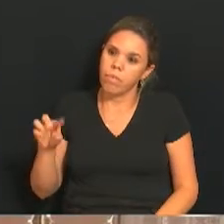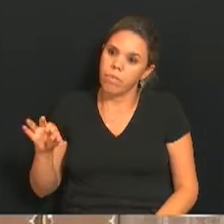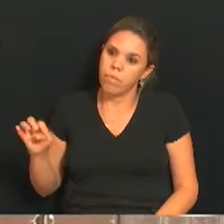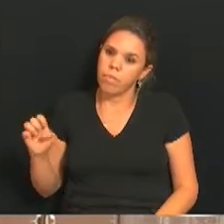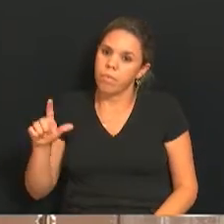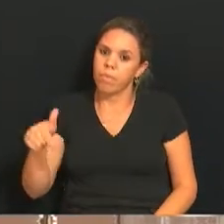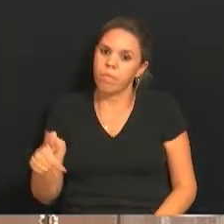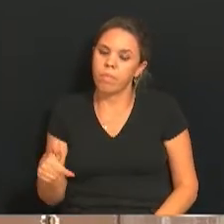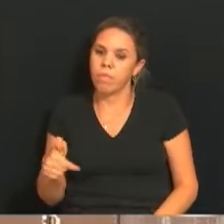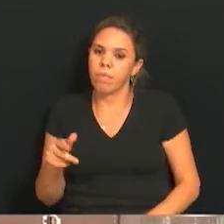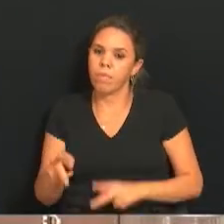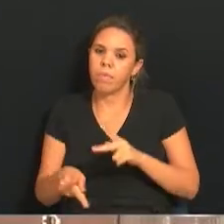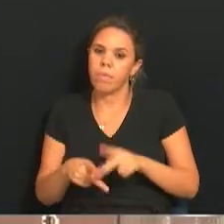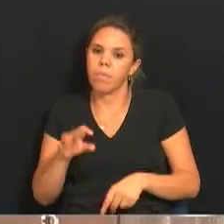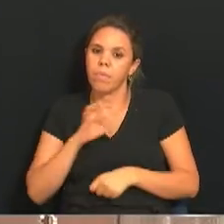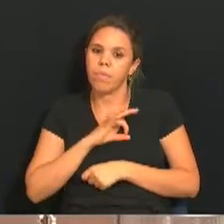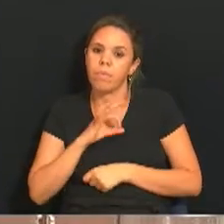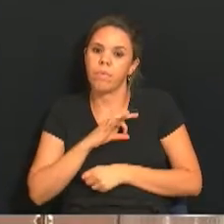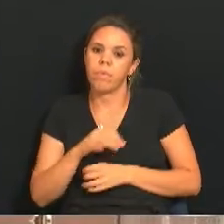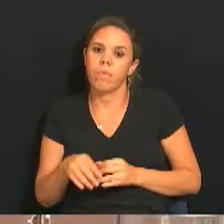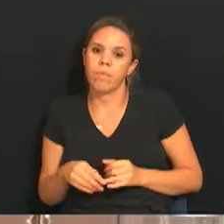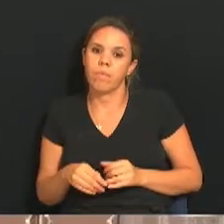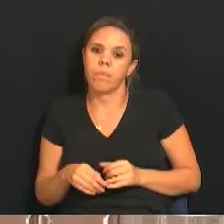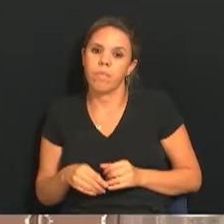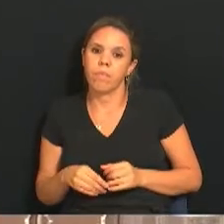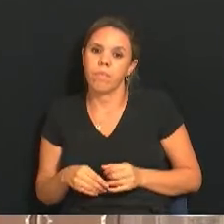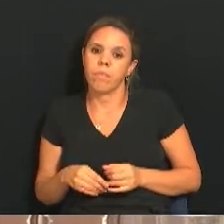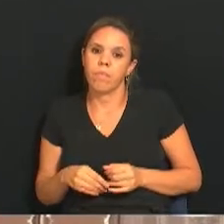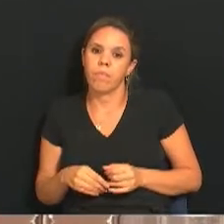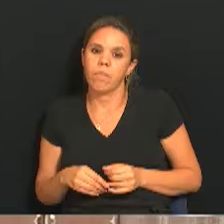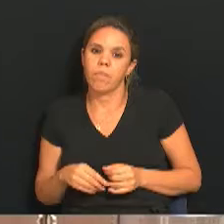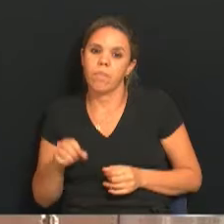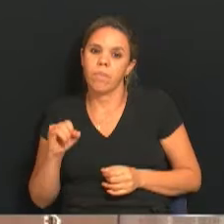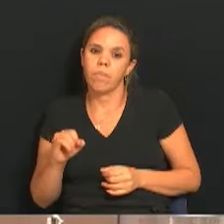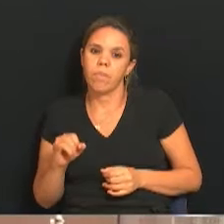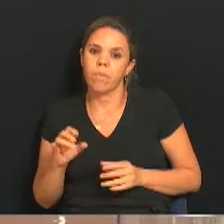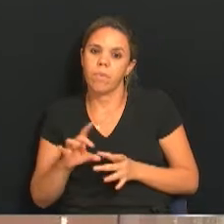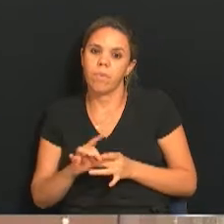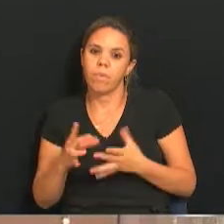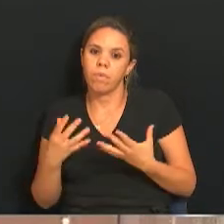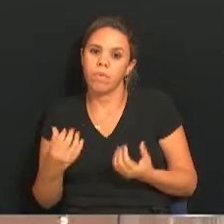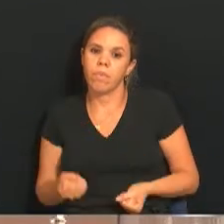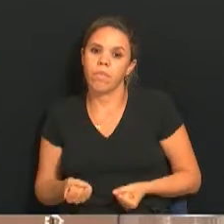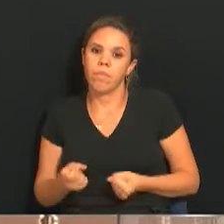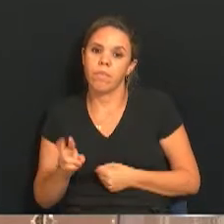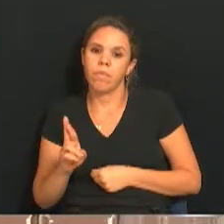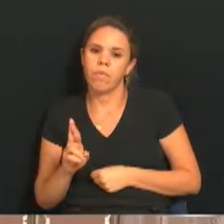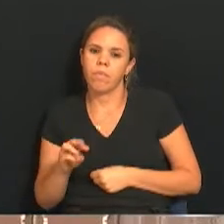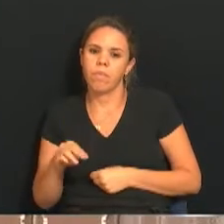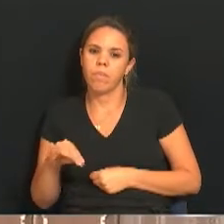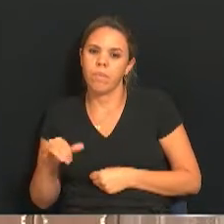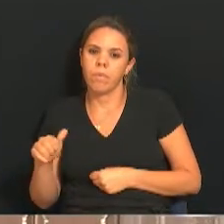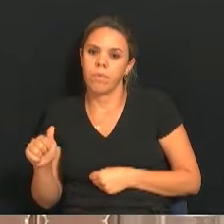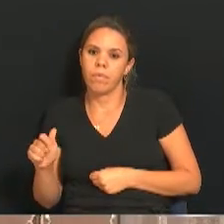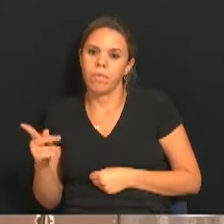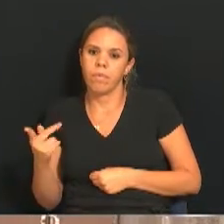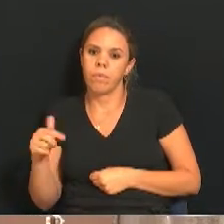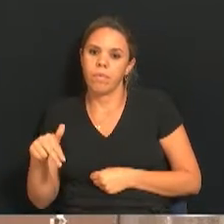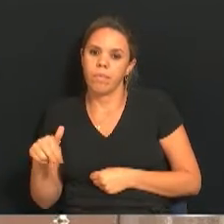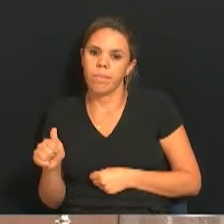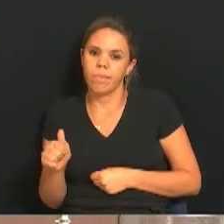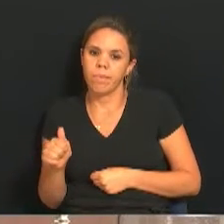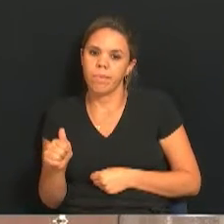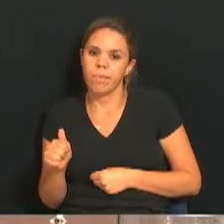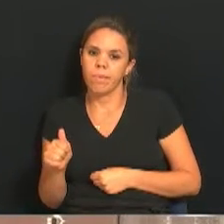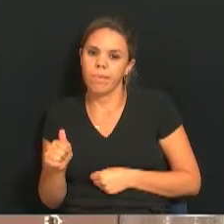para as autoridades policiais. E aí, se o comandante Augusto me permitir, passo para a doutora Maria Helena, a